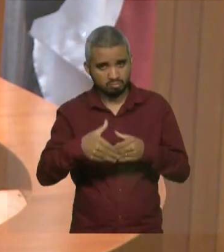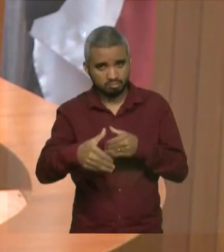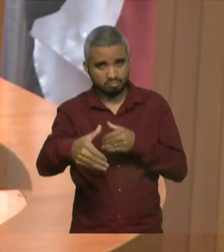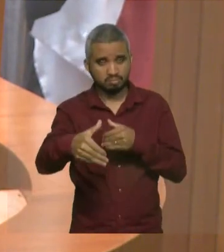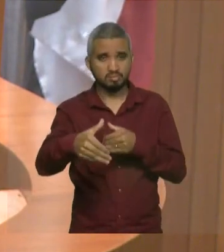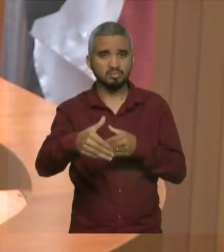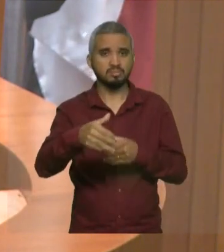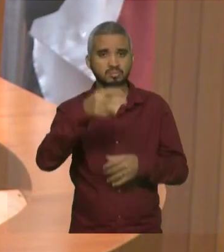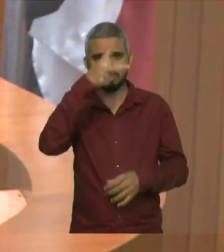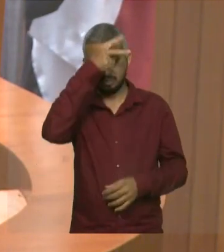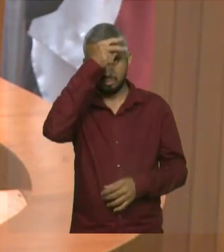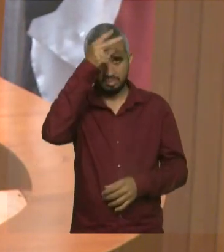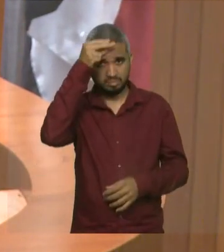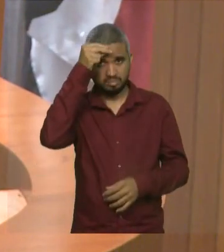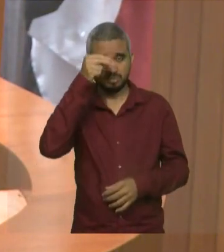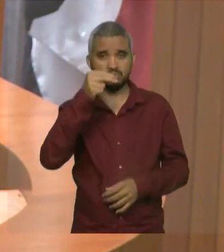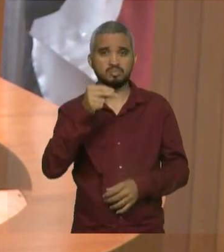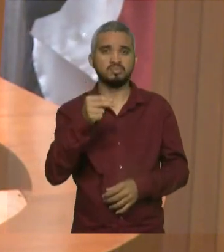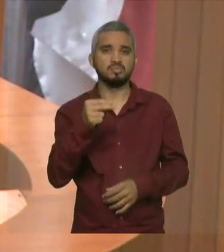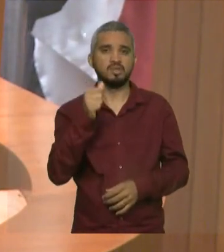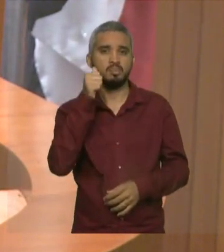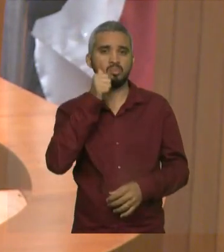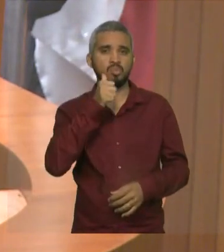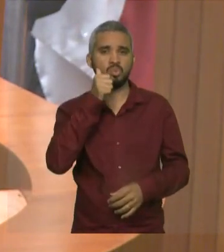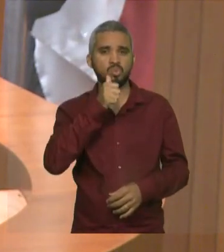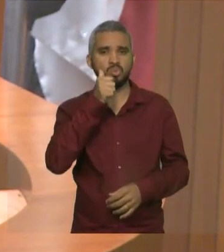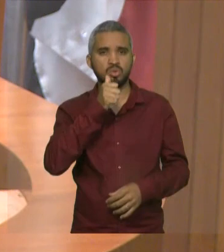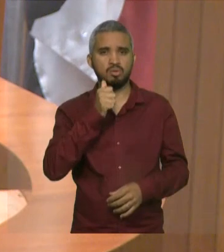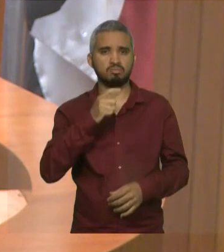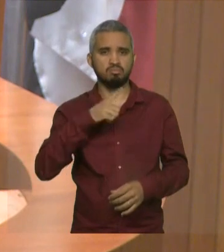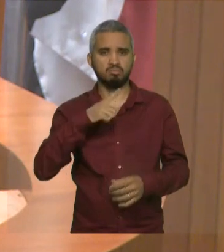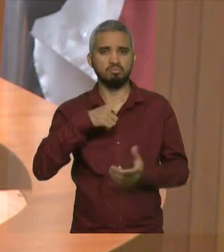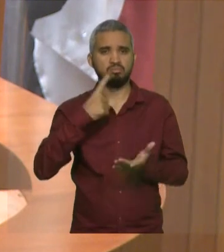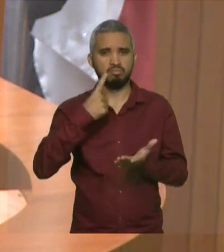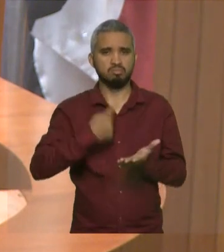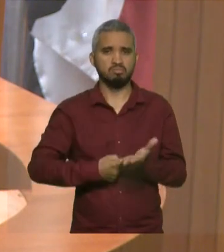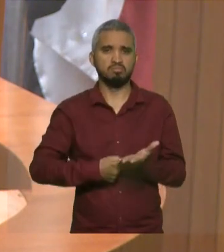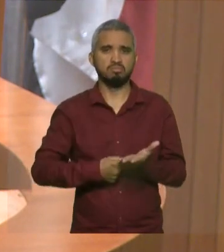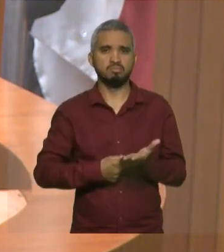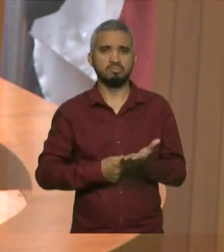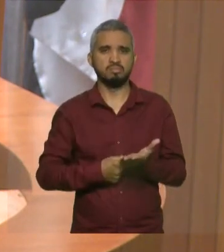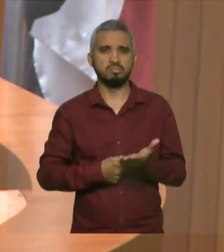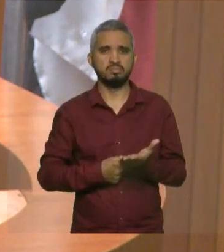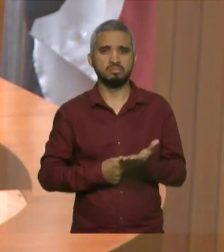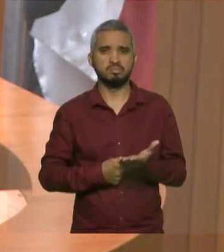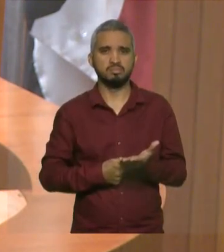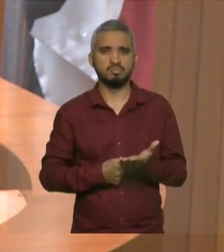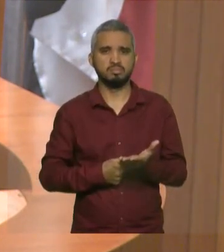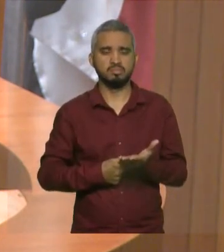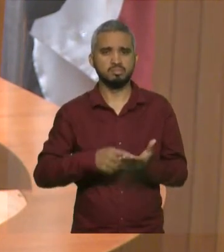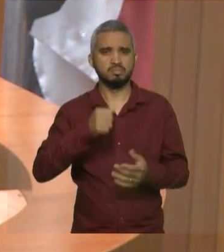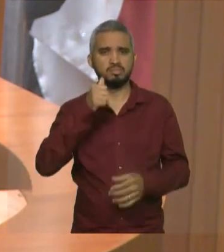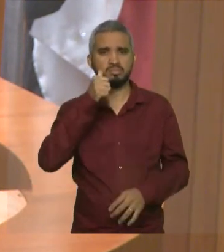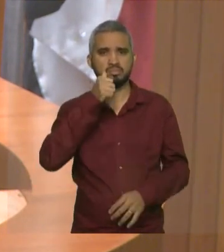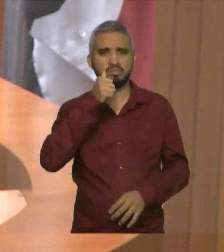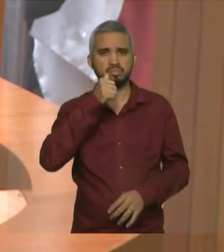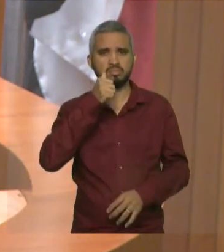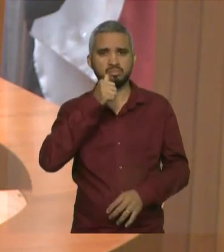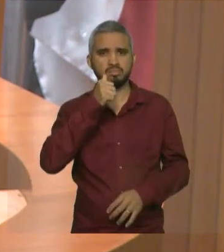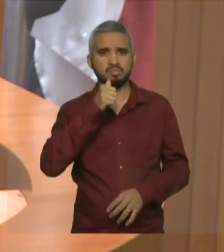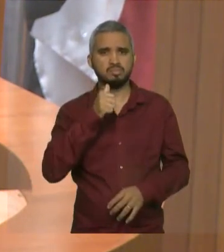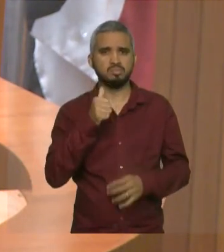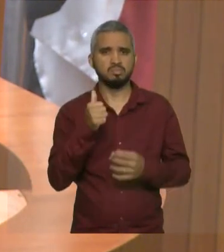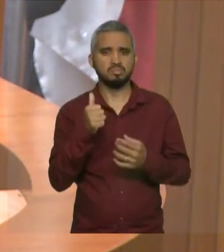no nosso comando executivo, uma mulher comprometida, uma mulher que é como a